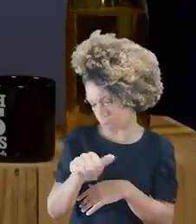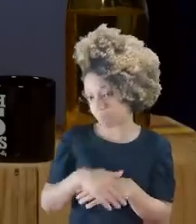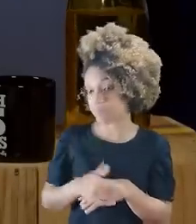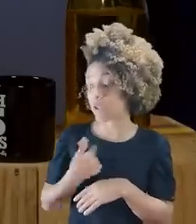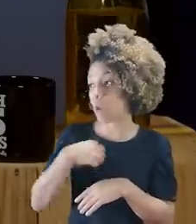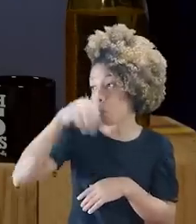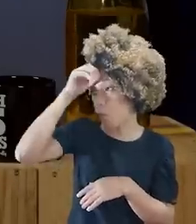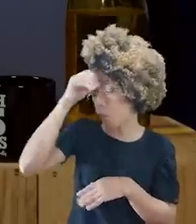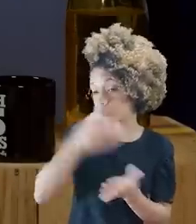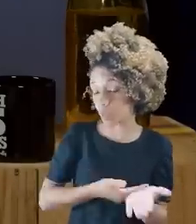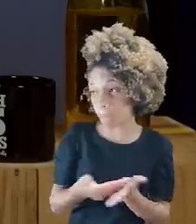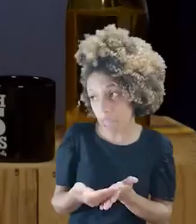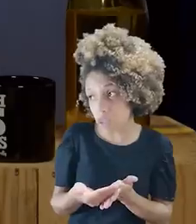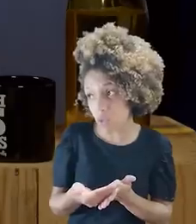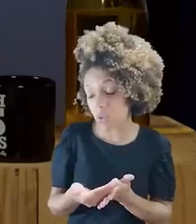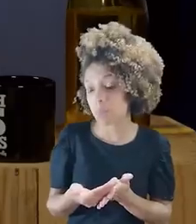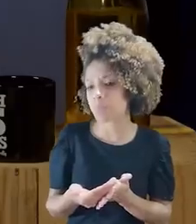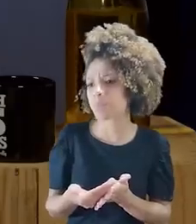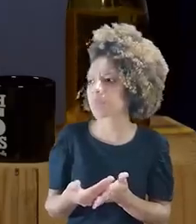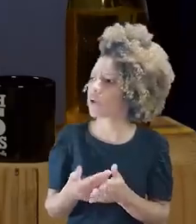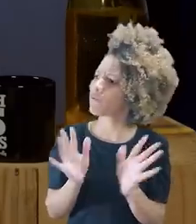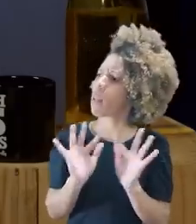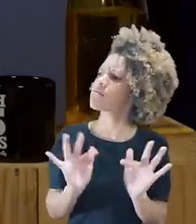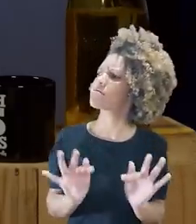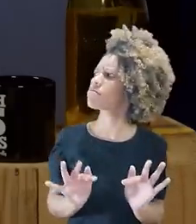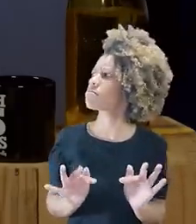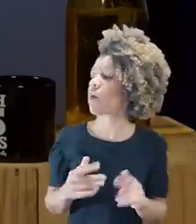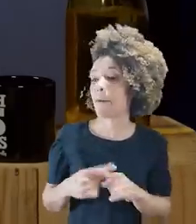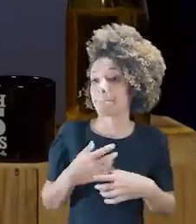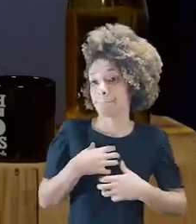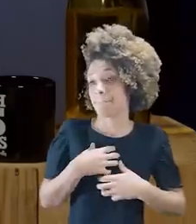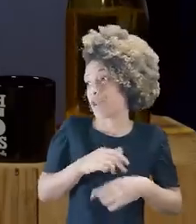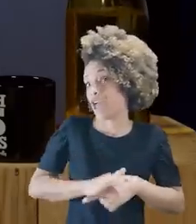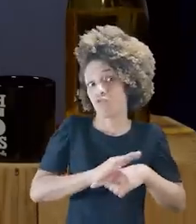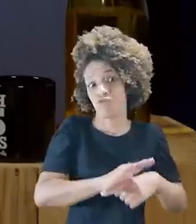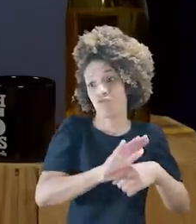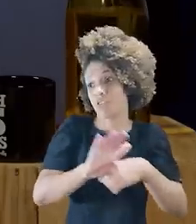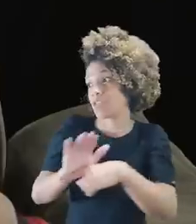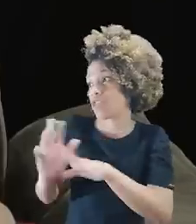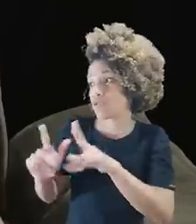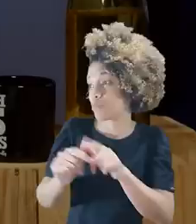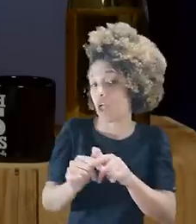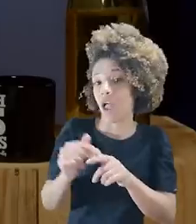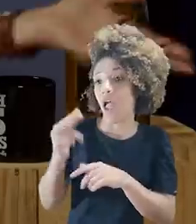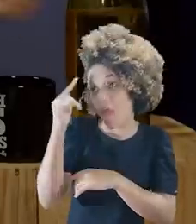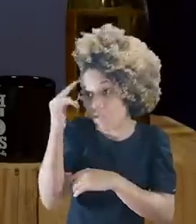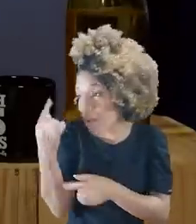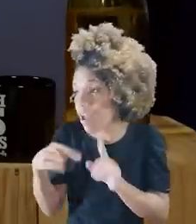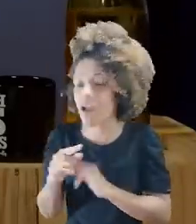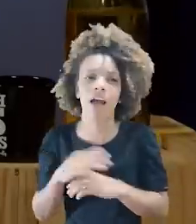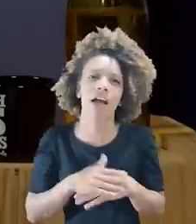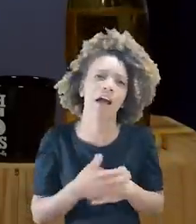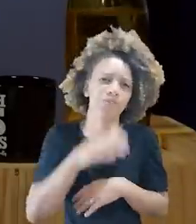ignorante no começo assim no começo eu tava feliz porque eu tava ajudando todo mundo realizando realizando o sonho ai do meu